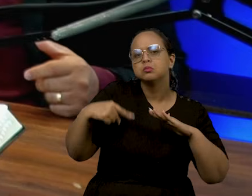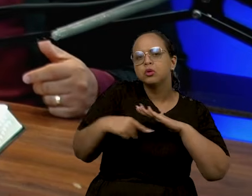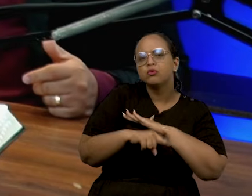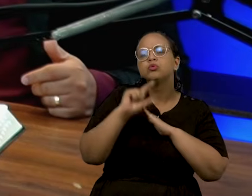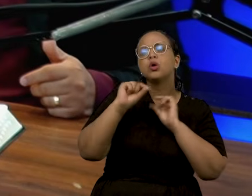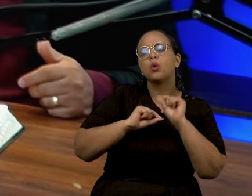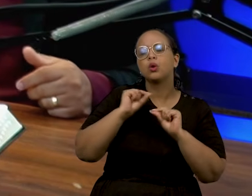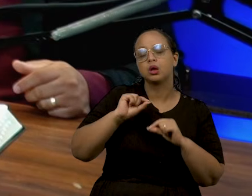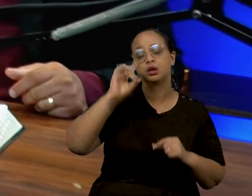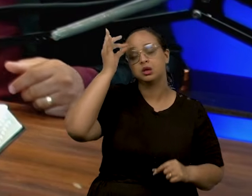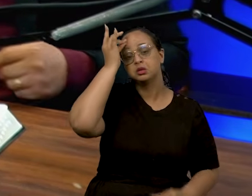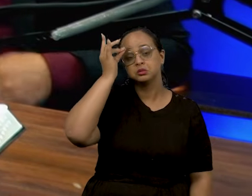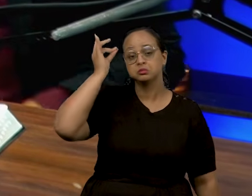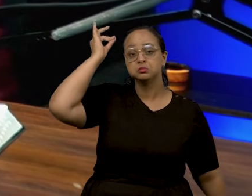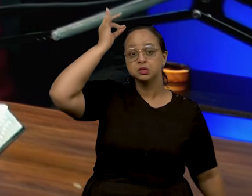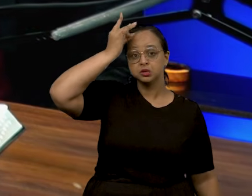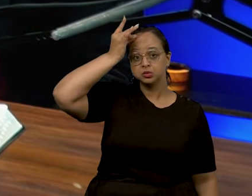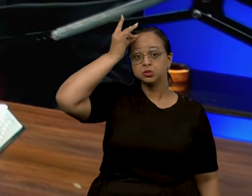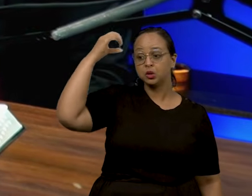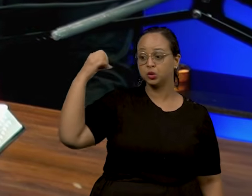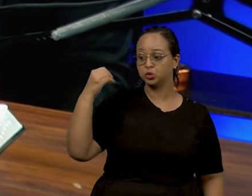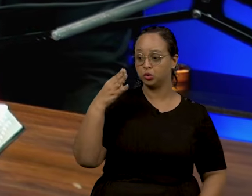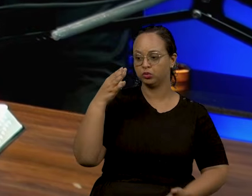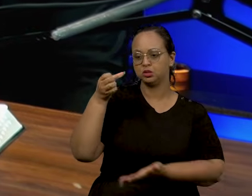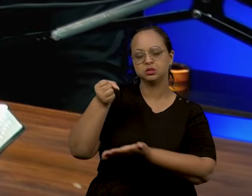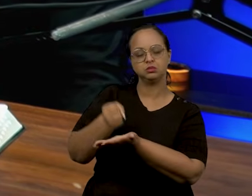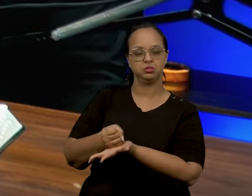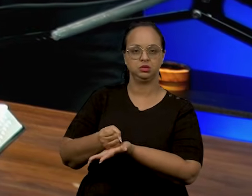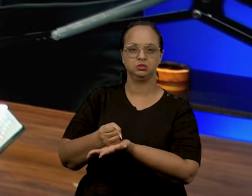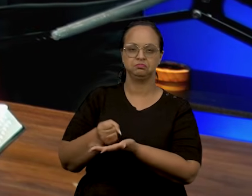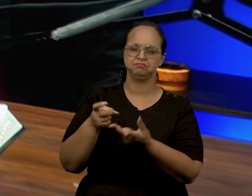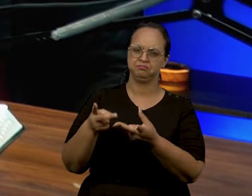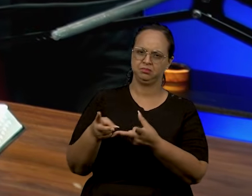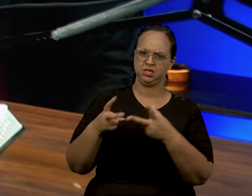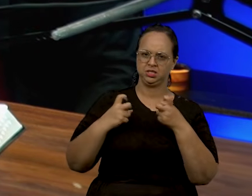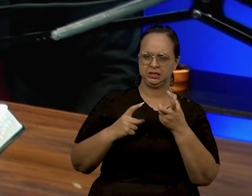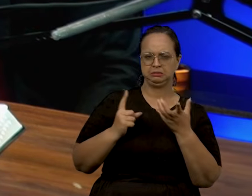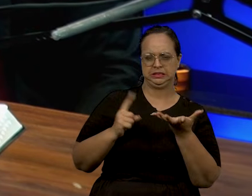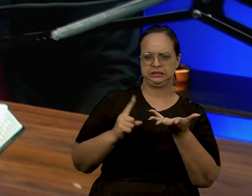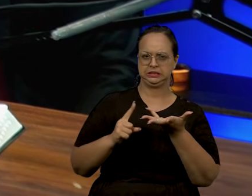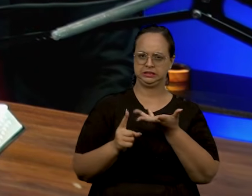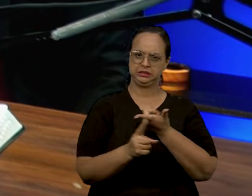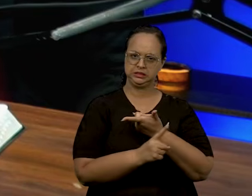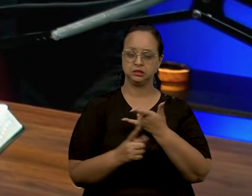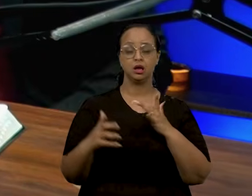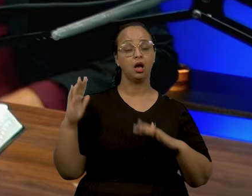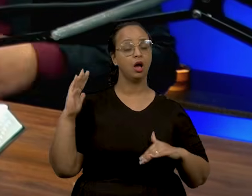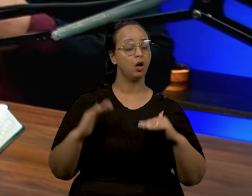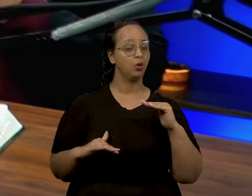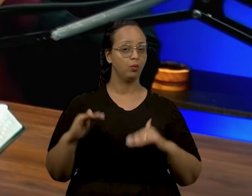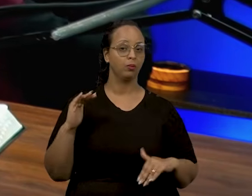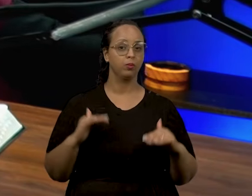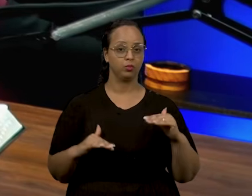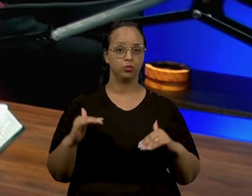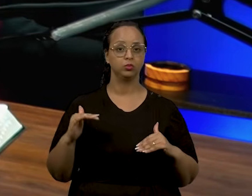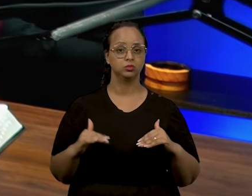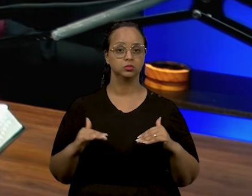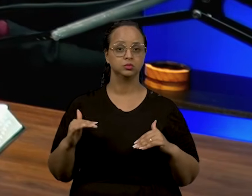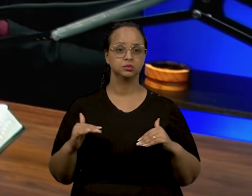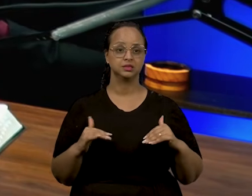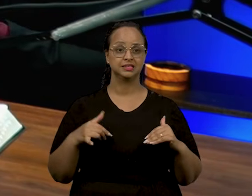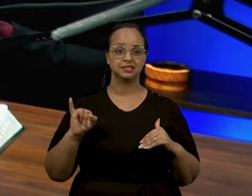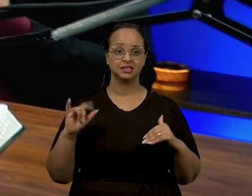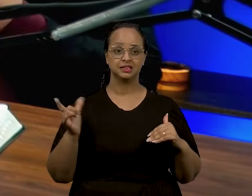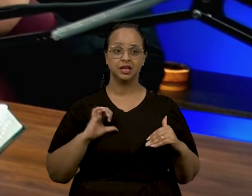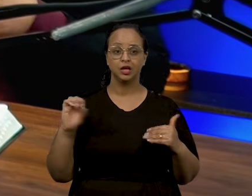observar alguns julgamentos, né? E quando a gente fala do Novo Testamento, você vai ter